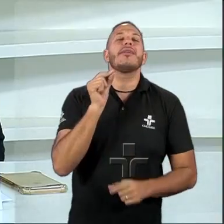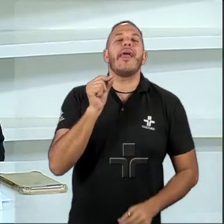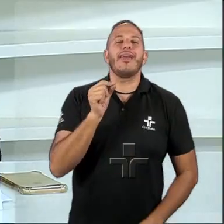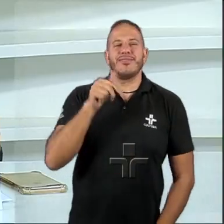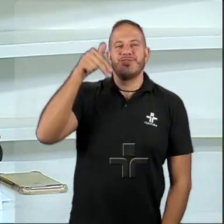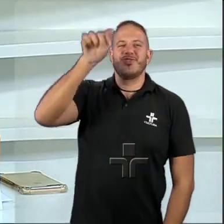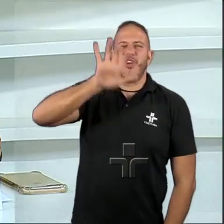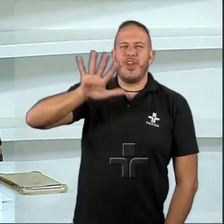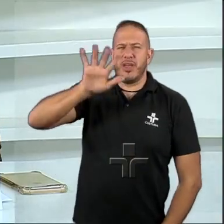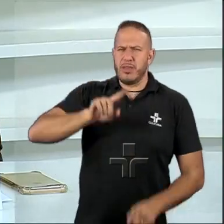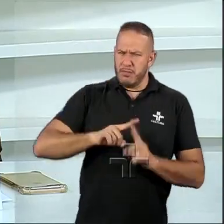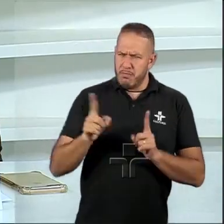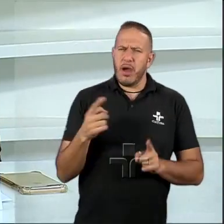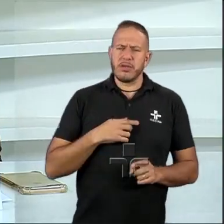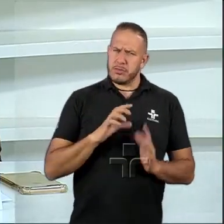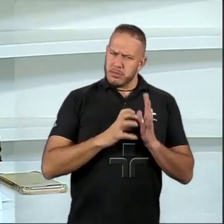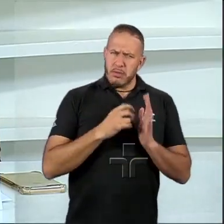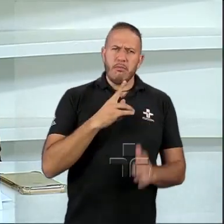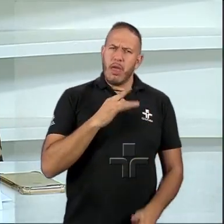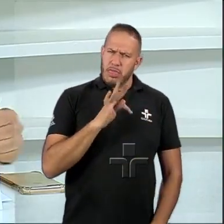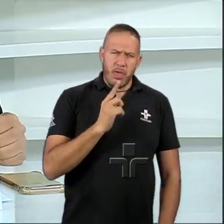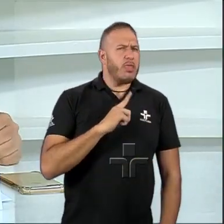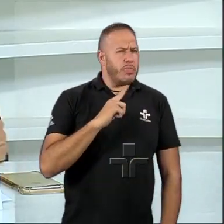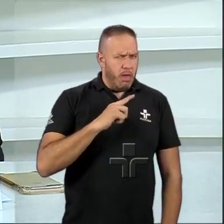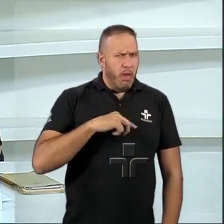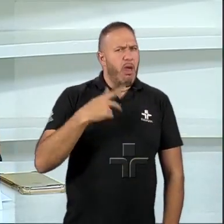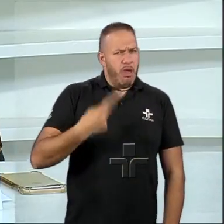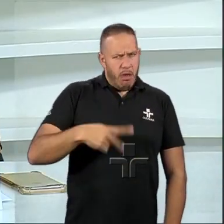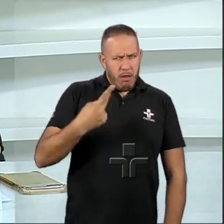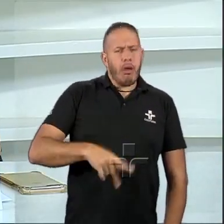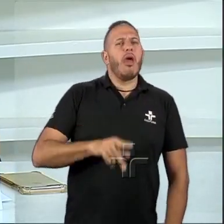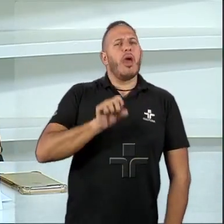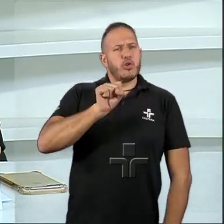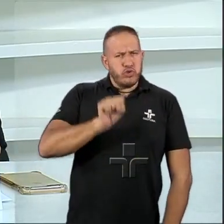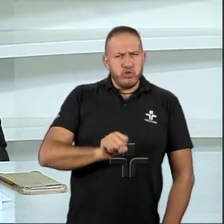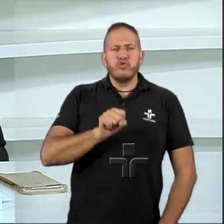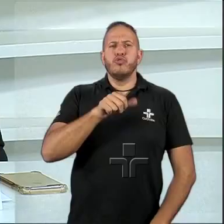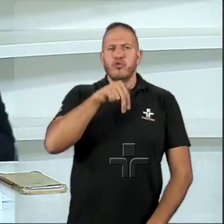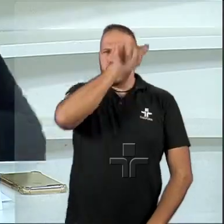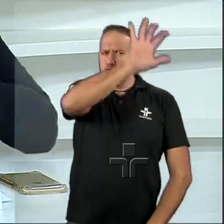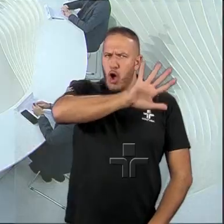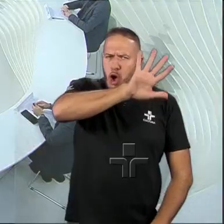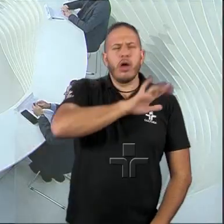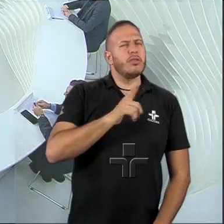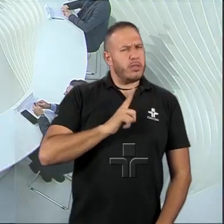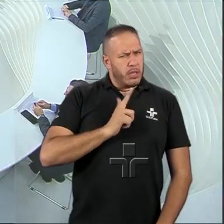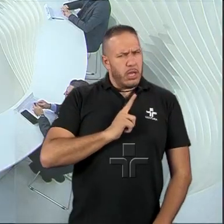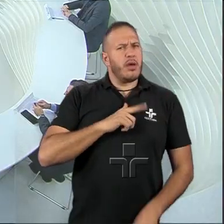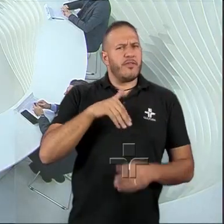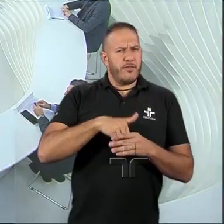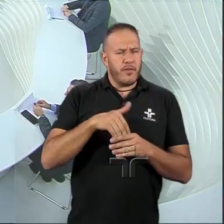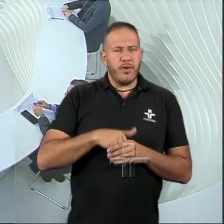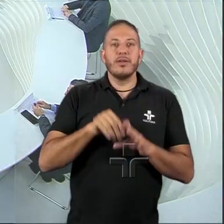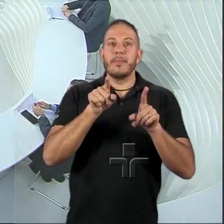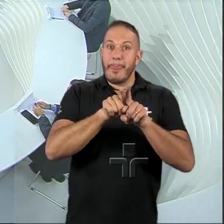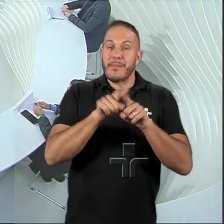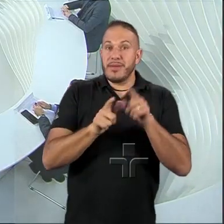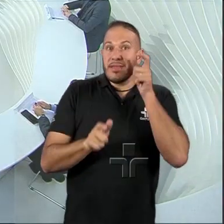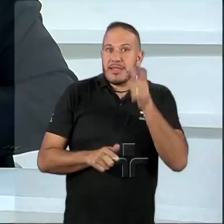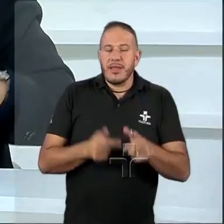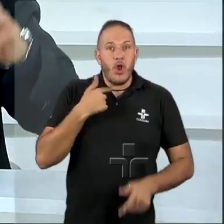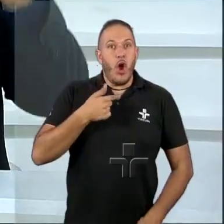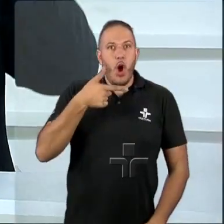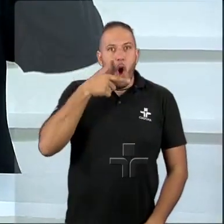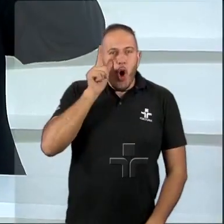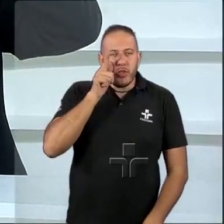o PT tem votações representativas no Sudeste, no Sul e no resto do país também. Até tem uma coisa interessante, ontem, quando a apuração ia